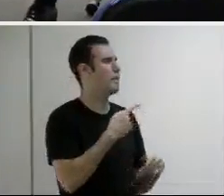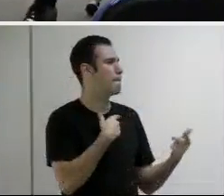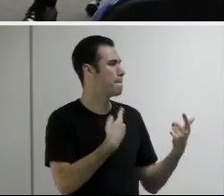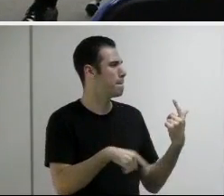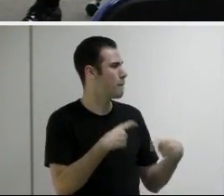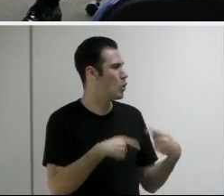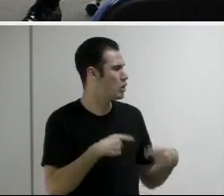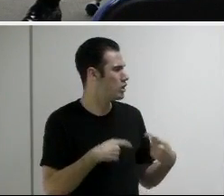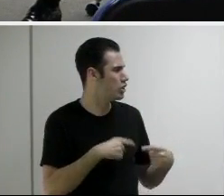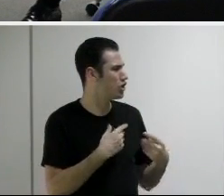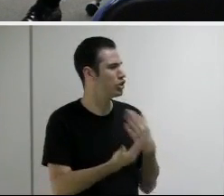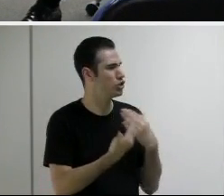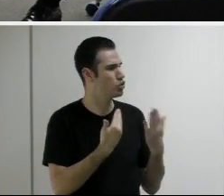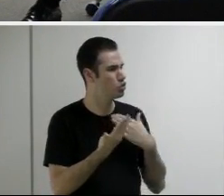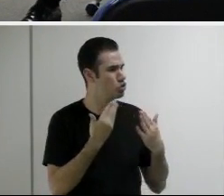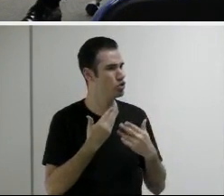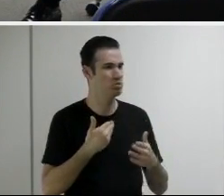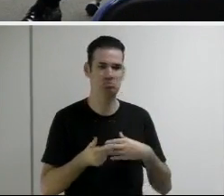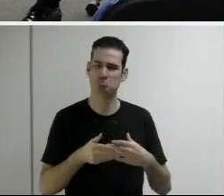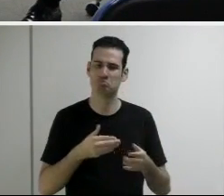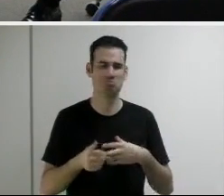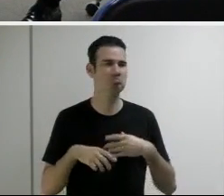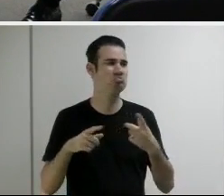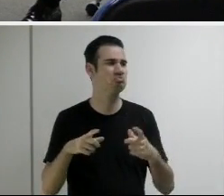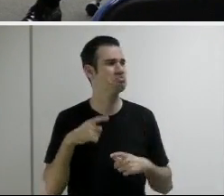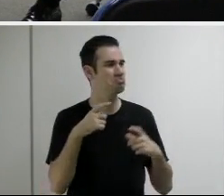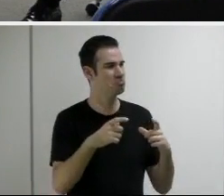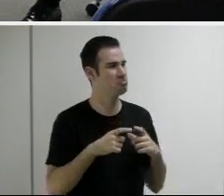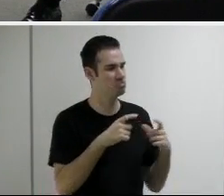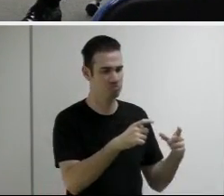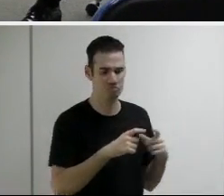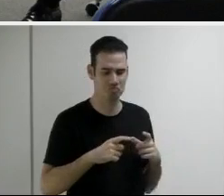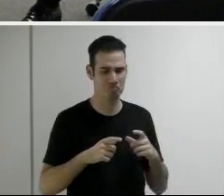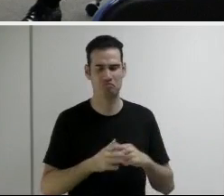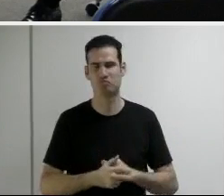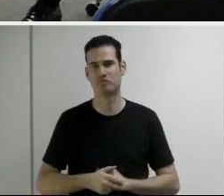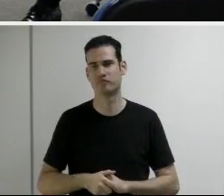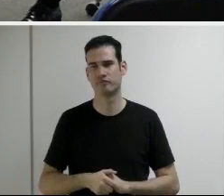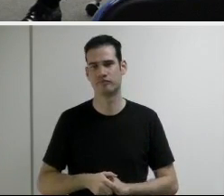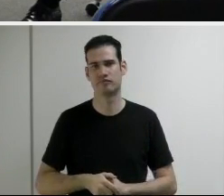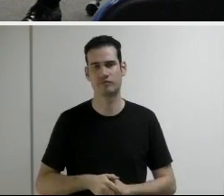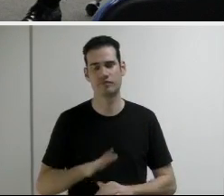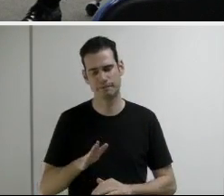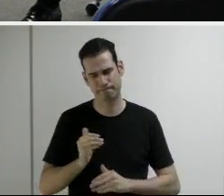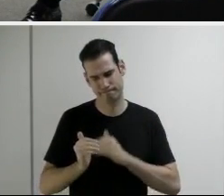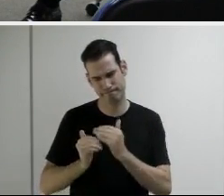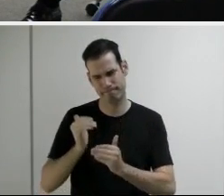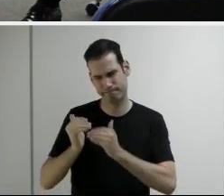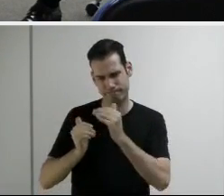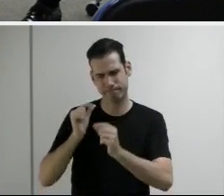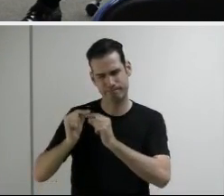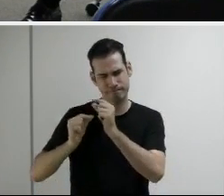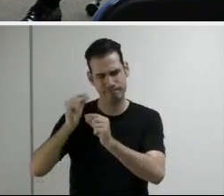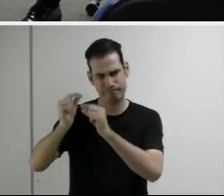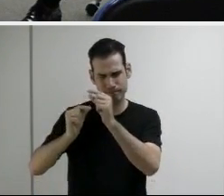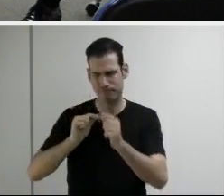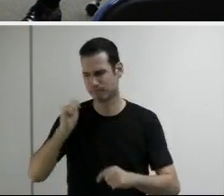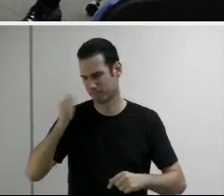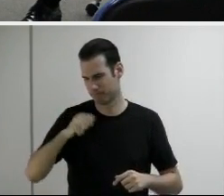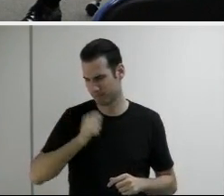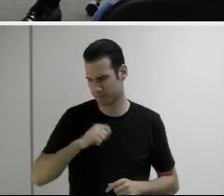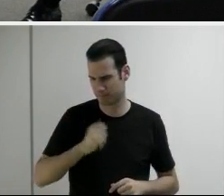consegue discutir política em qualquer ambiente. Enquanto isso não acontecer, a gente não vai ter essa facilidade. Mas, pouco a pouco, esse assunto vai se